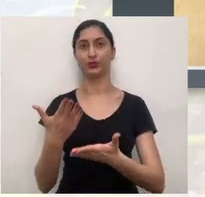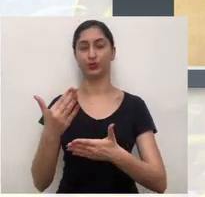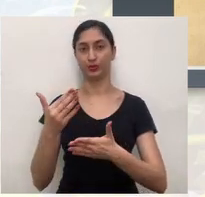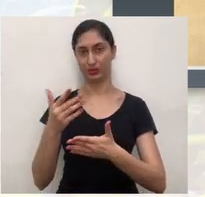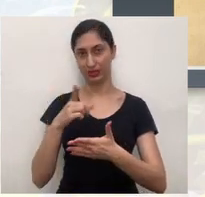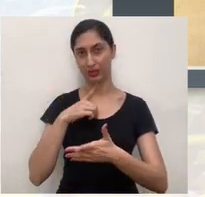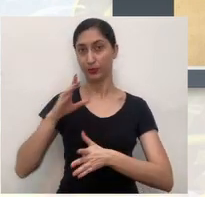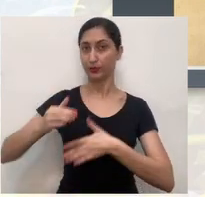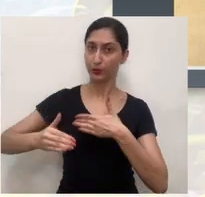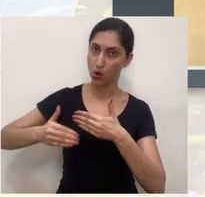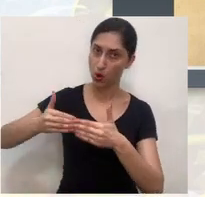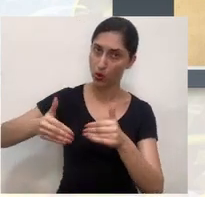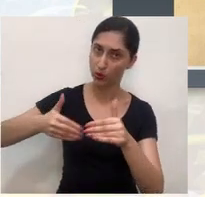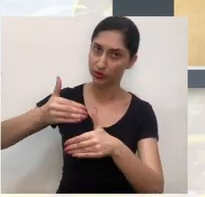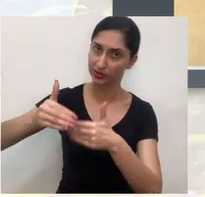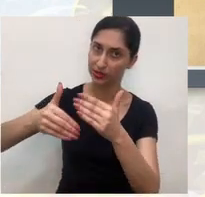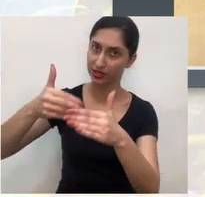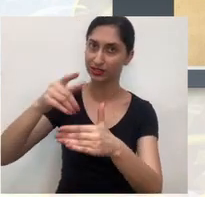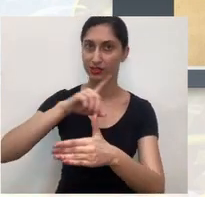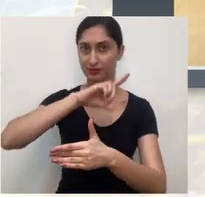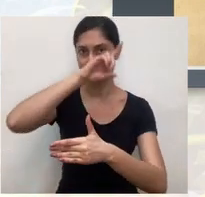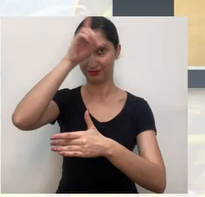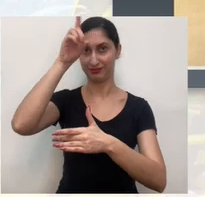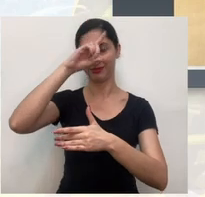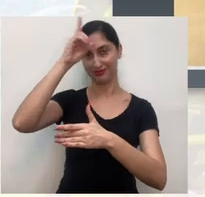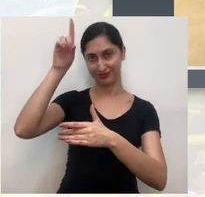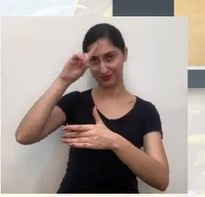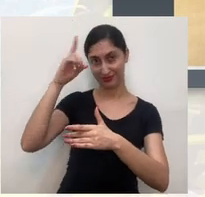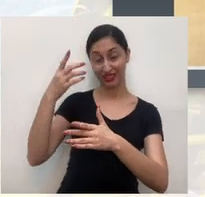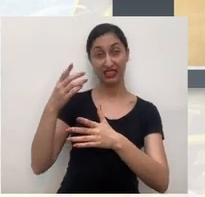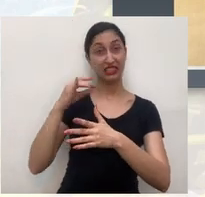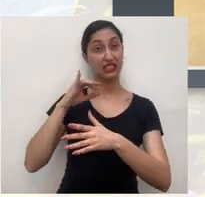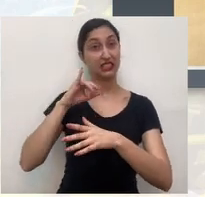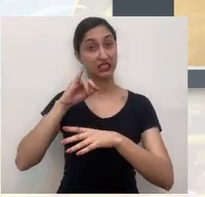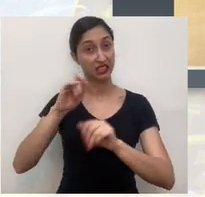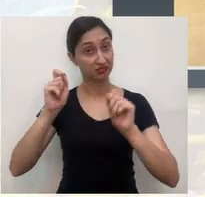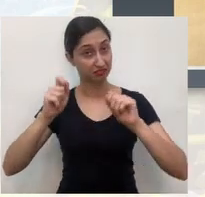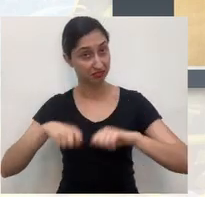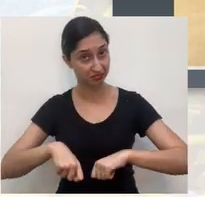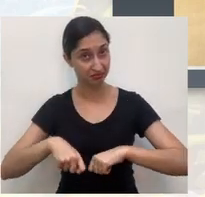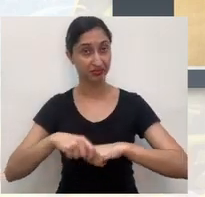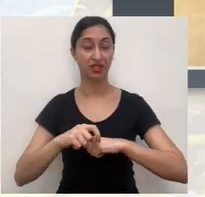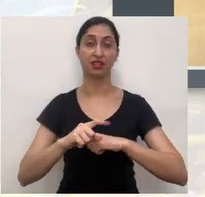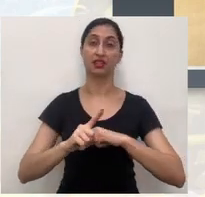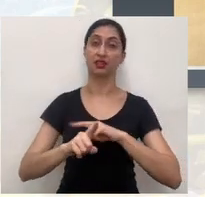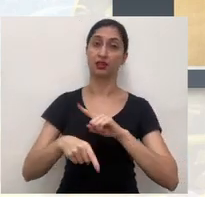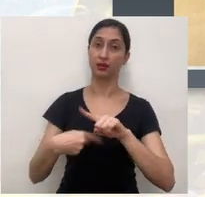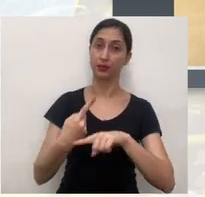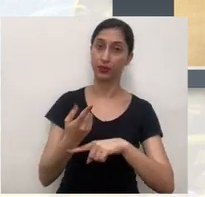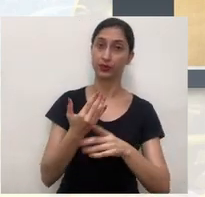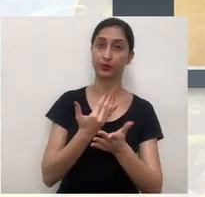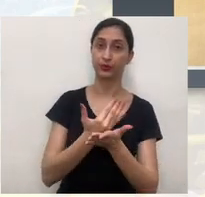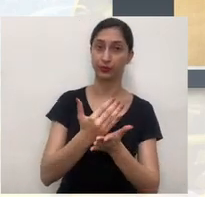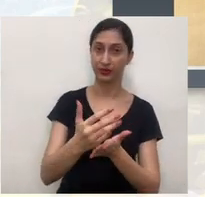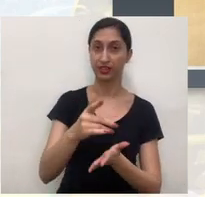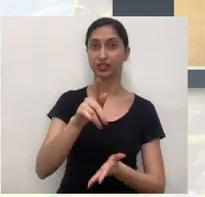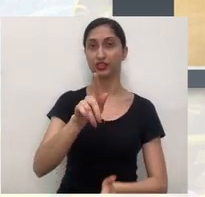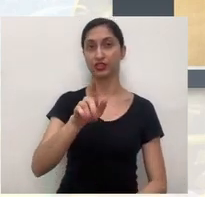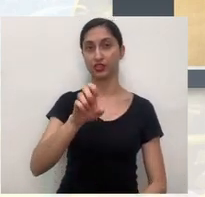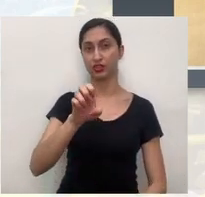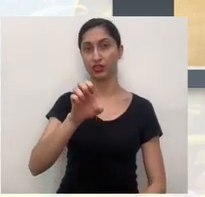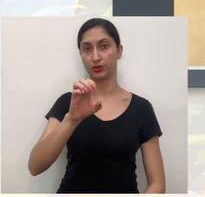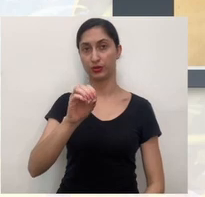criativo dele. Se satisfizer, aquilo vai passar por um sistema que a gente chama de geometrização das